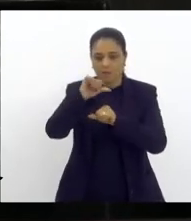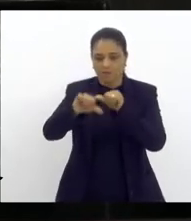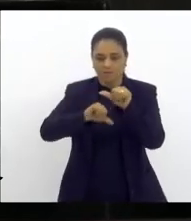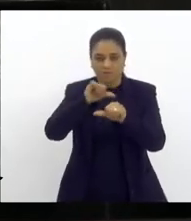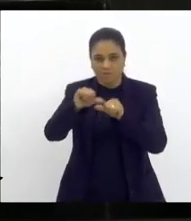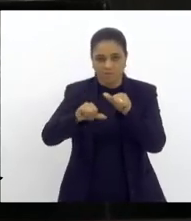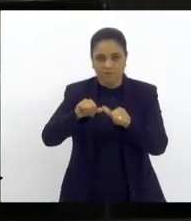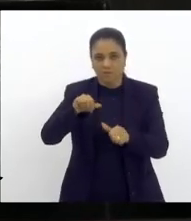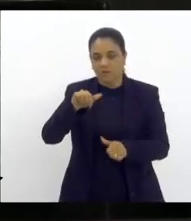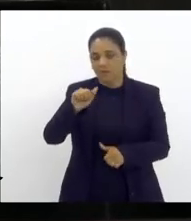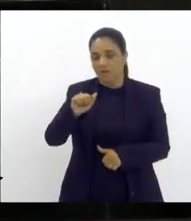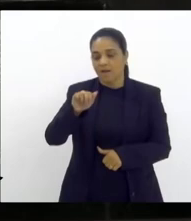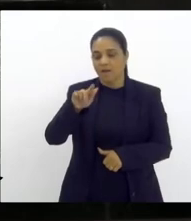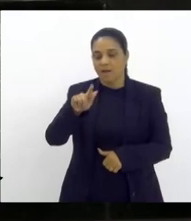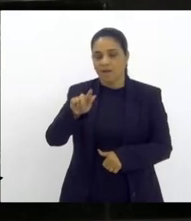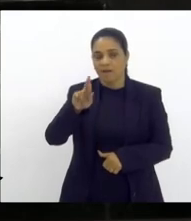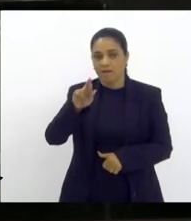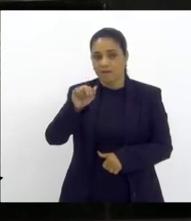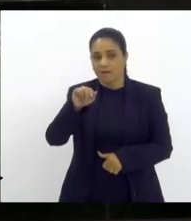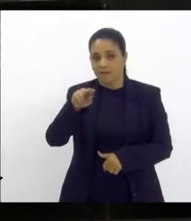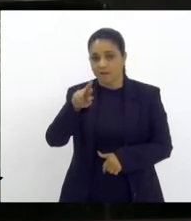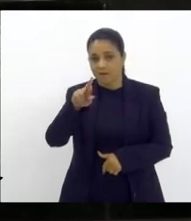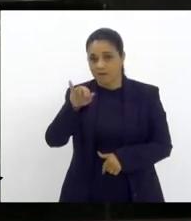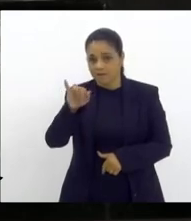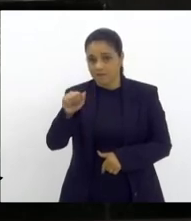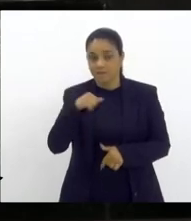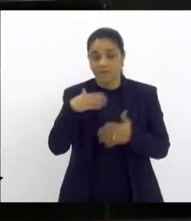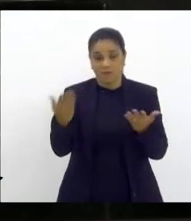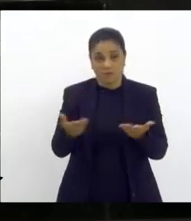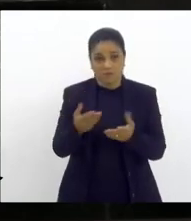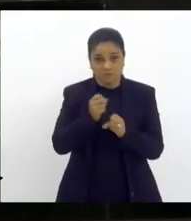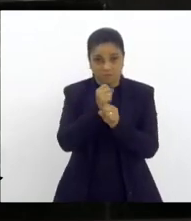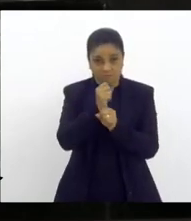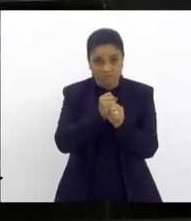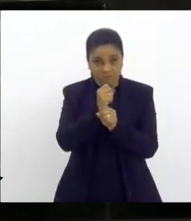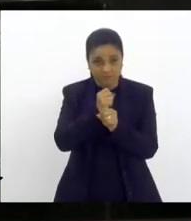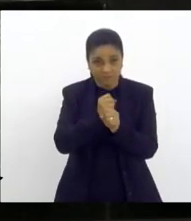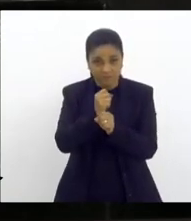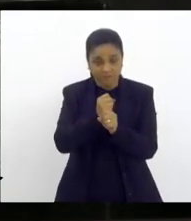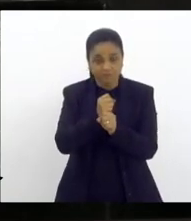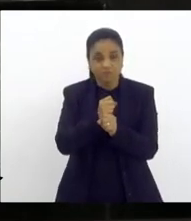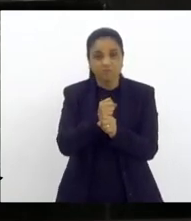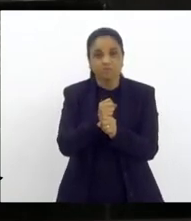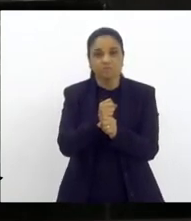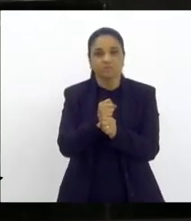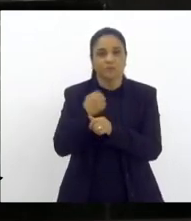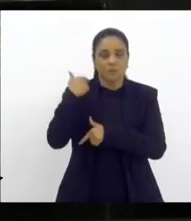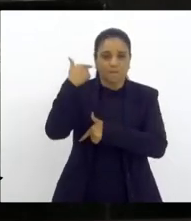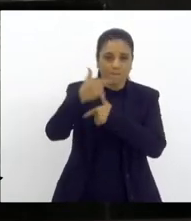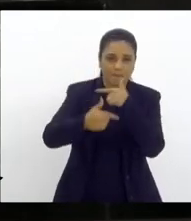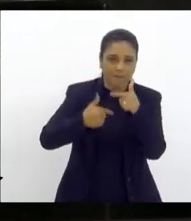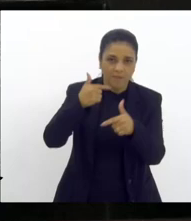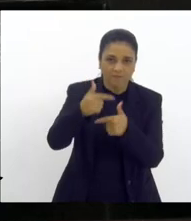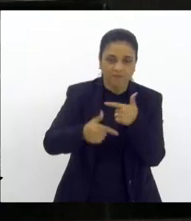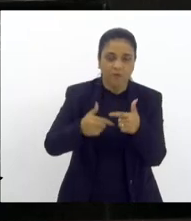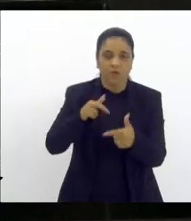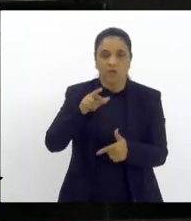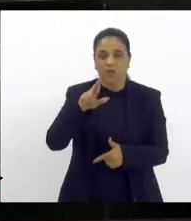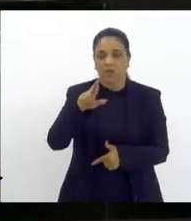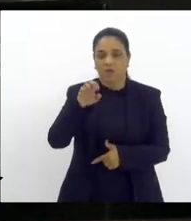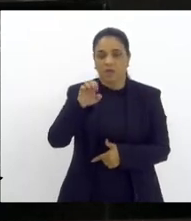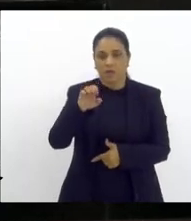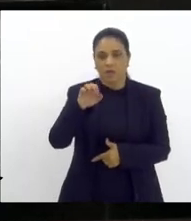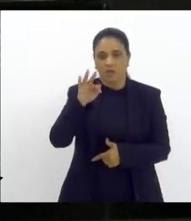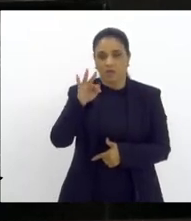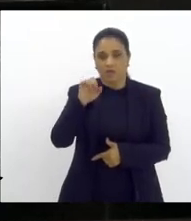aqui esse ano essa jornada foi considerada reforma agrária contra